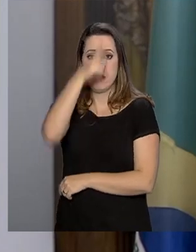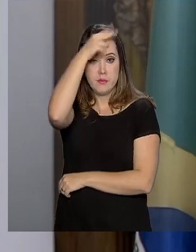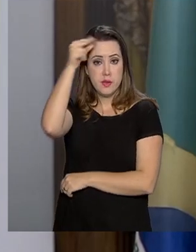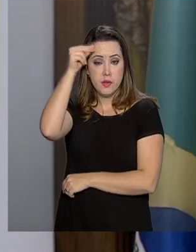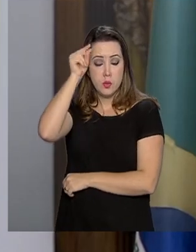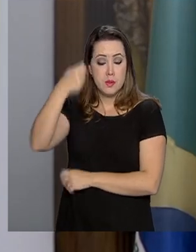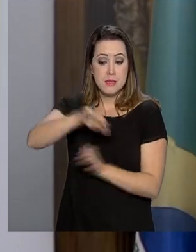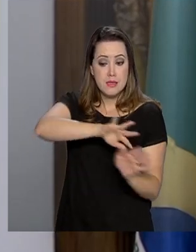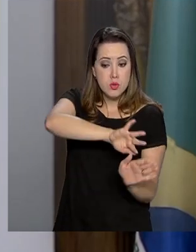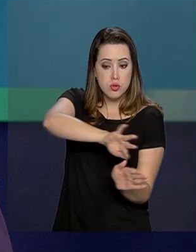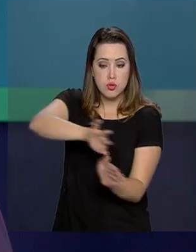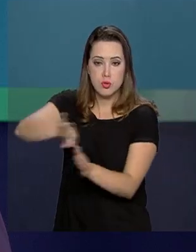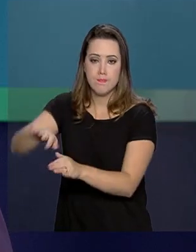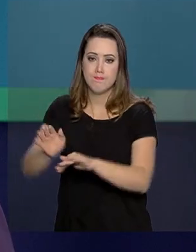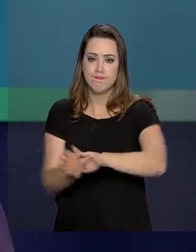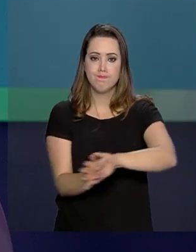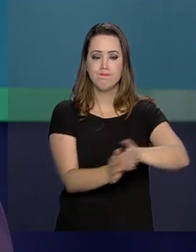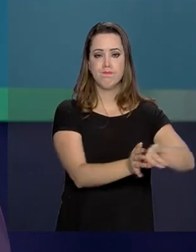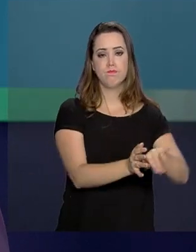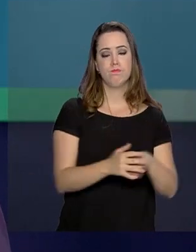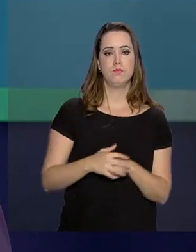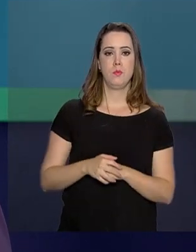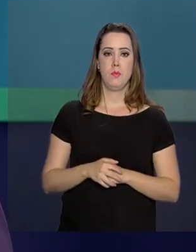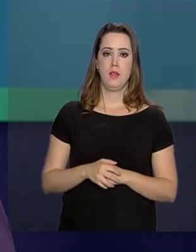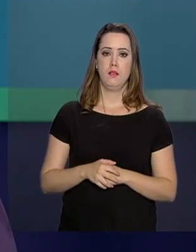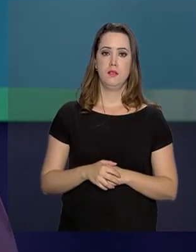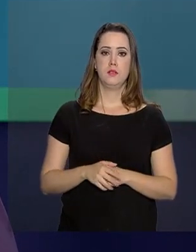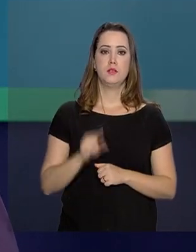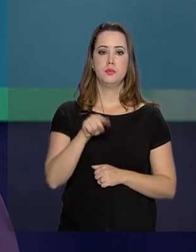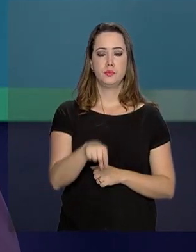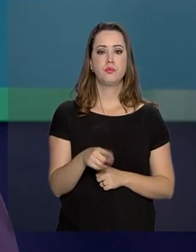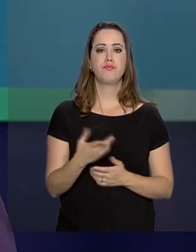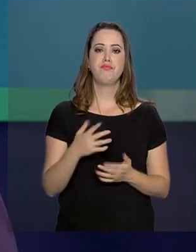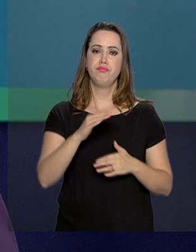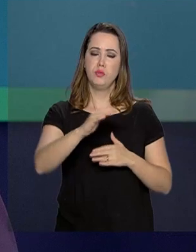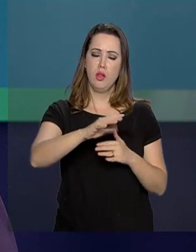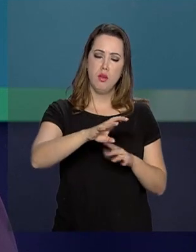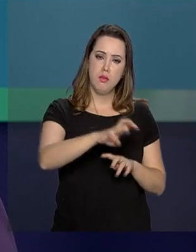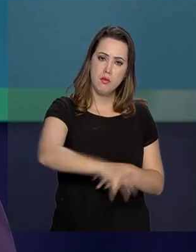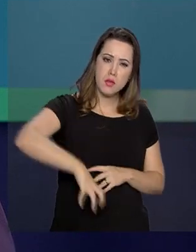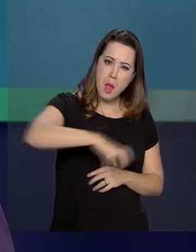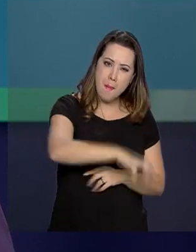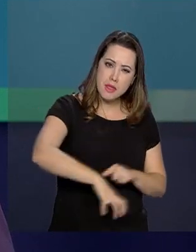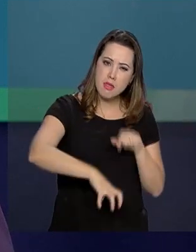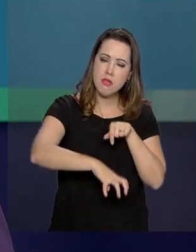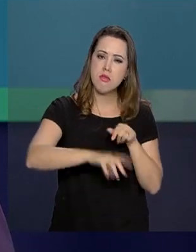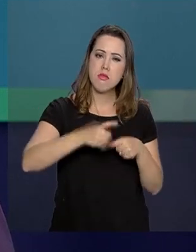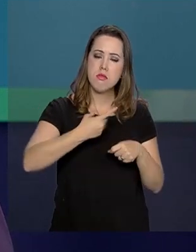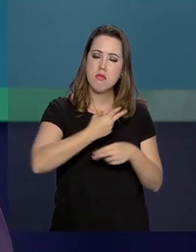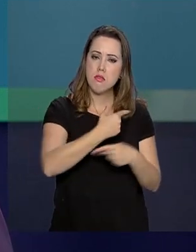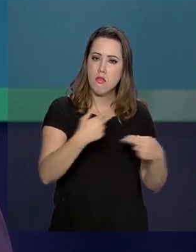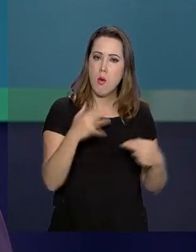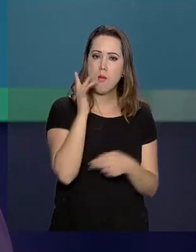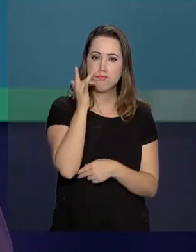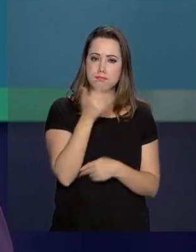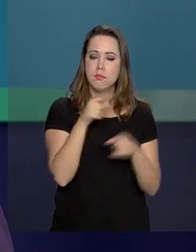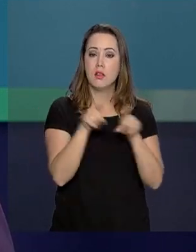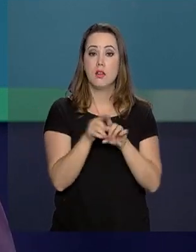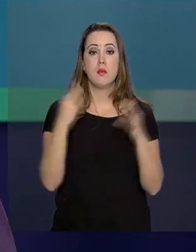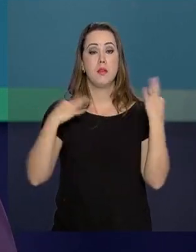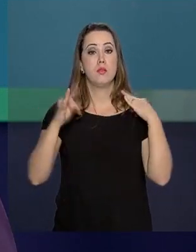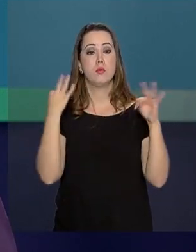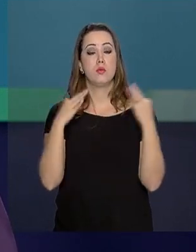dessa área de alargamento e além da extração de minério a região de Brumadinho tem também no turismo uma